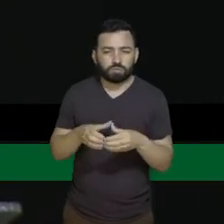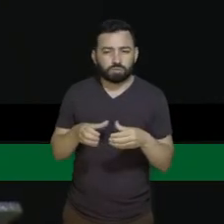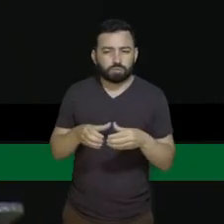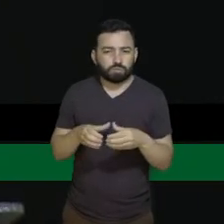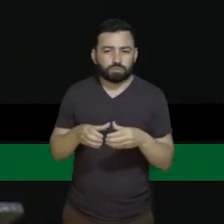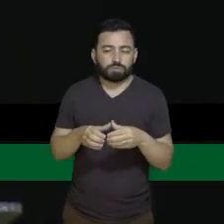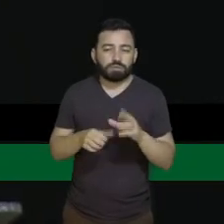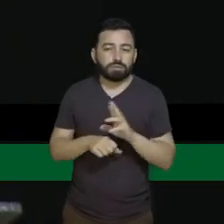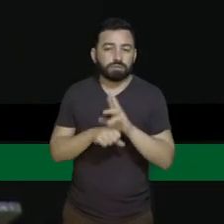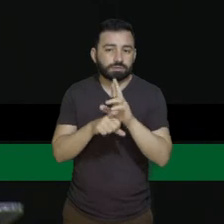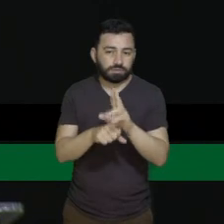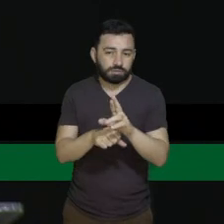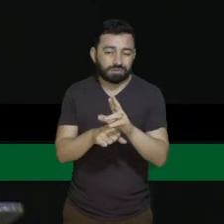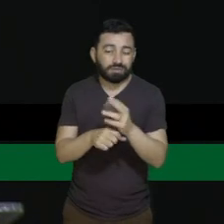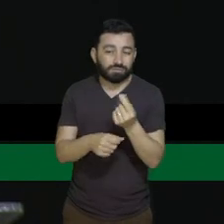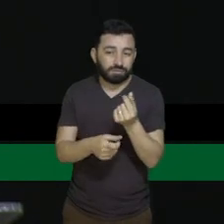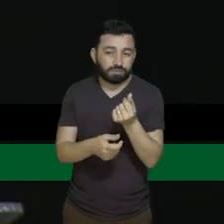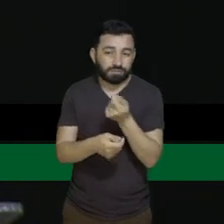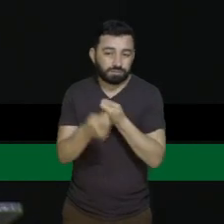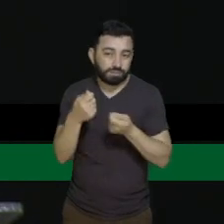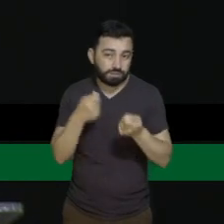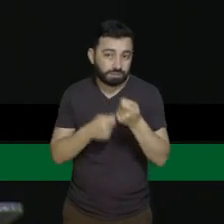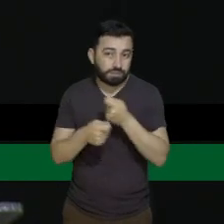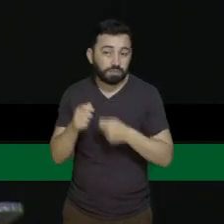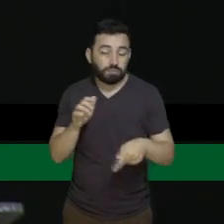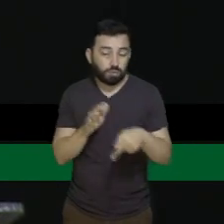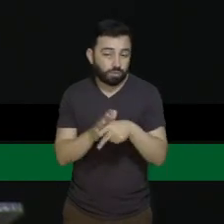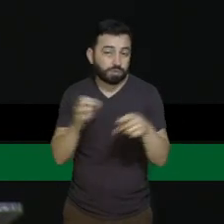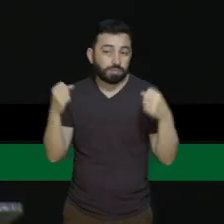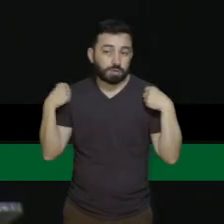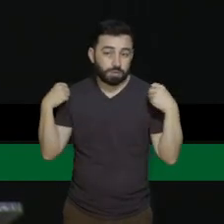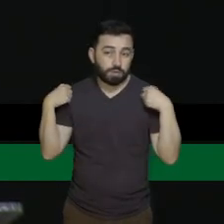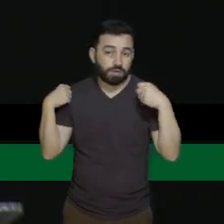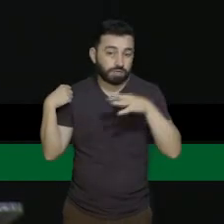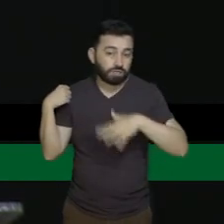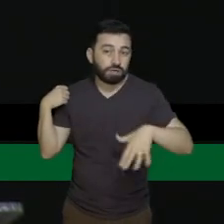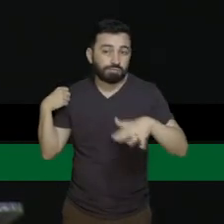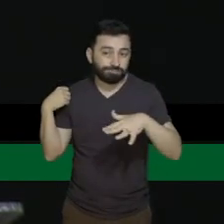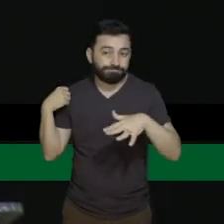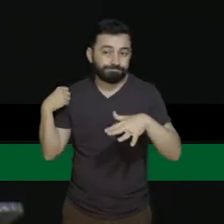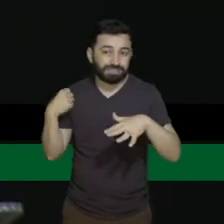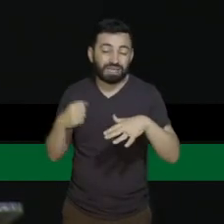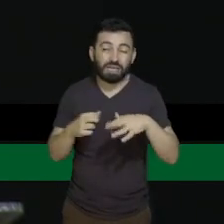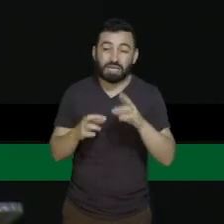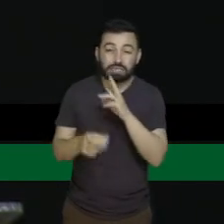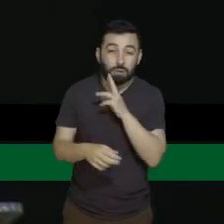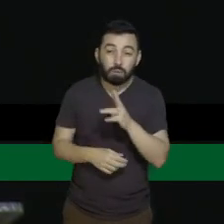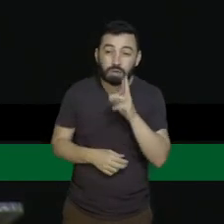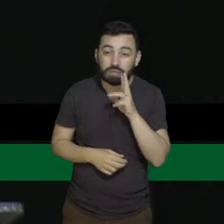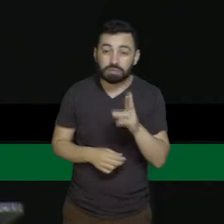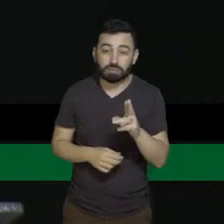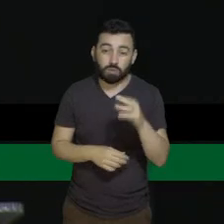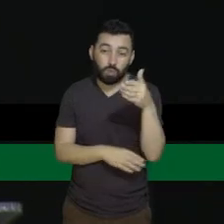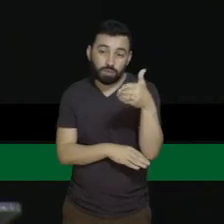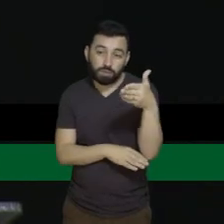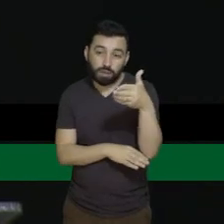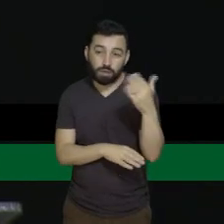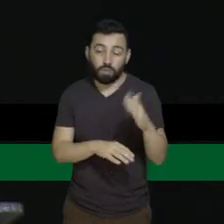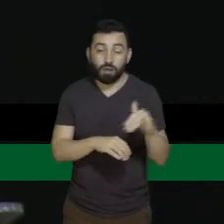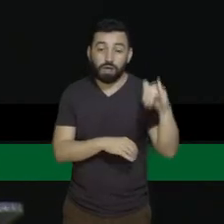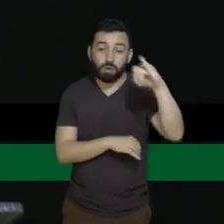na questão financeira e econômica para Chapecó e região. Restaurantes, hotéis, o